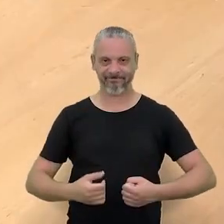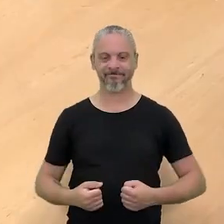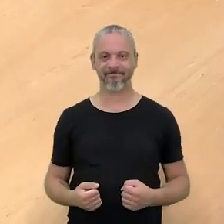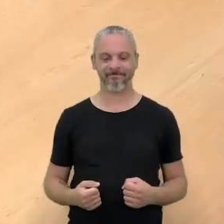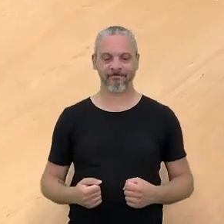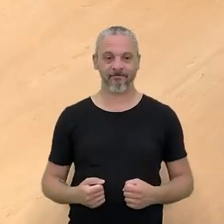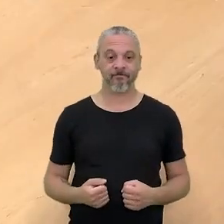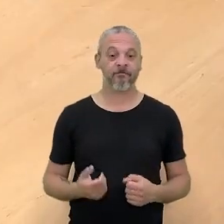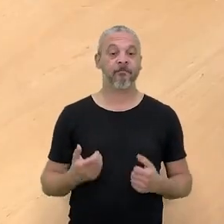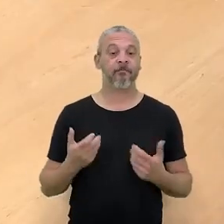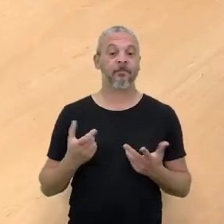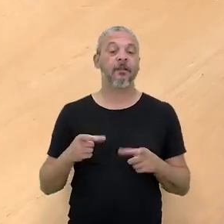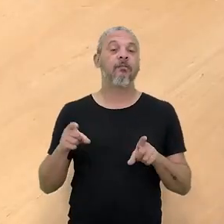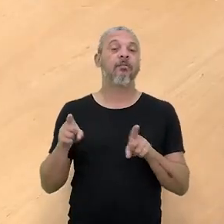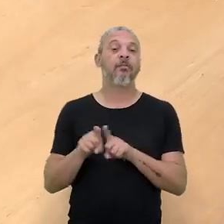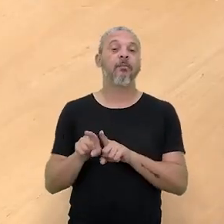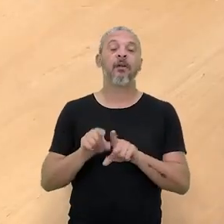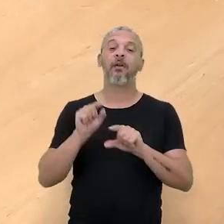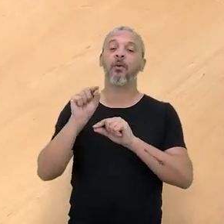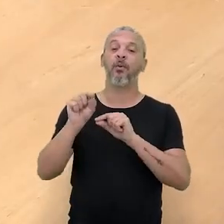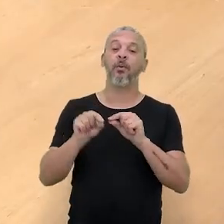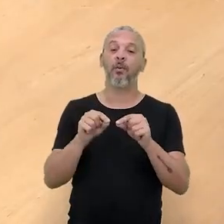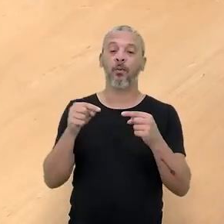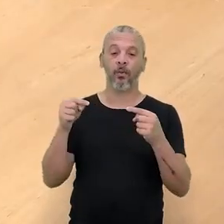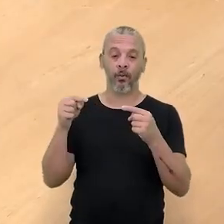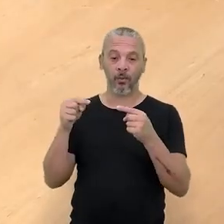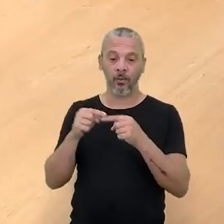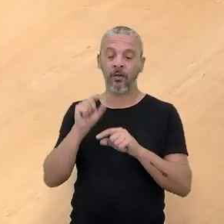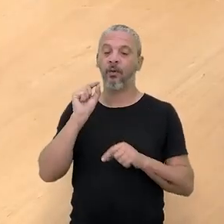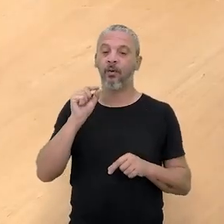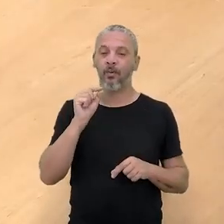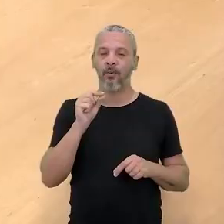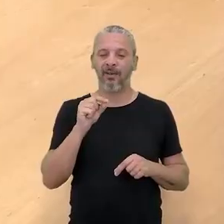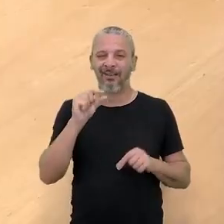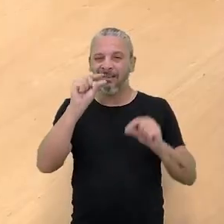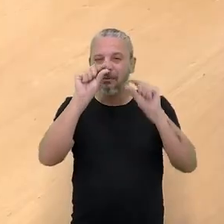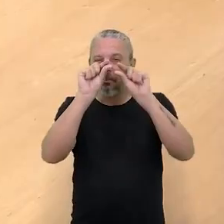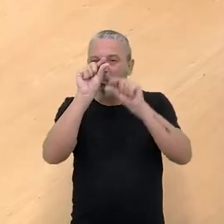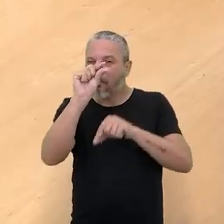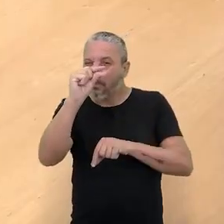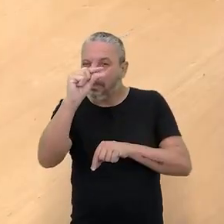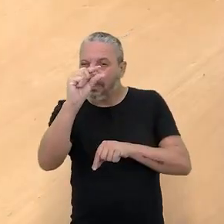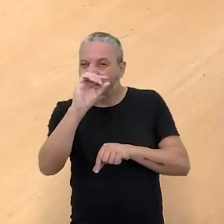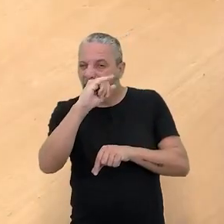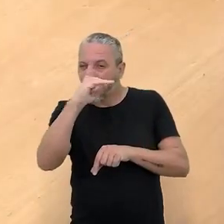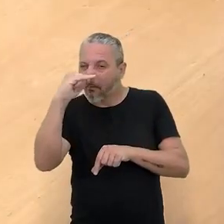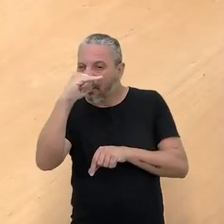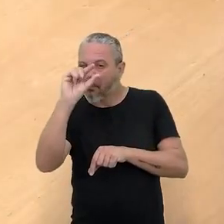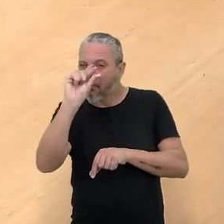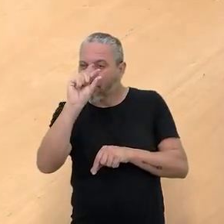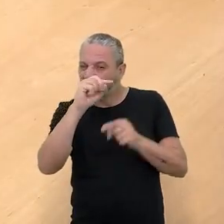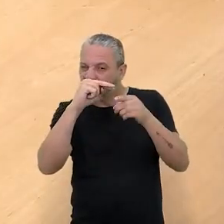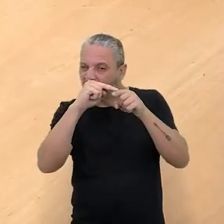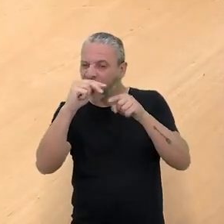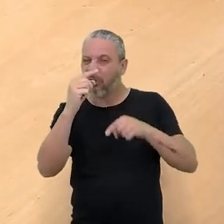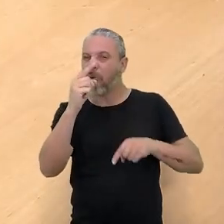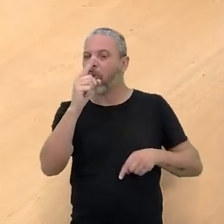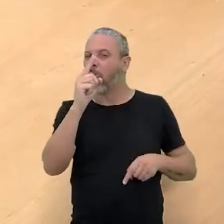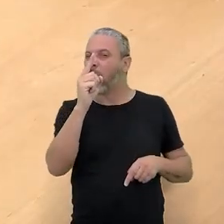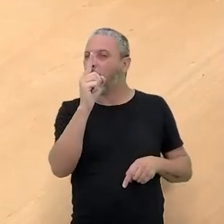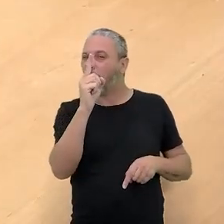lado, certo? Aqui, nós vamos fazer um pequeno cortezinho de mais ou